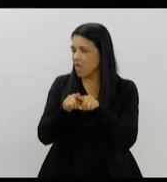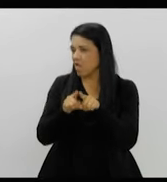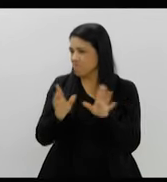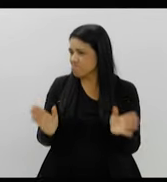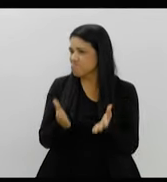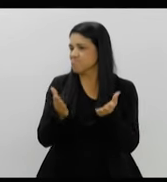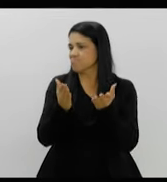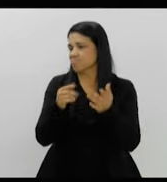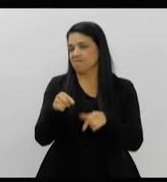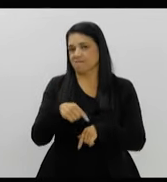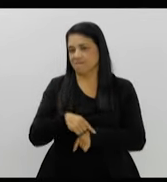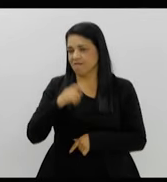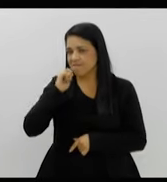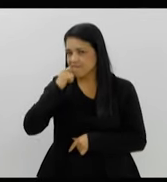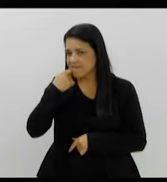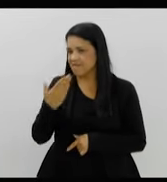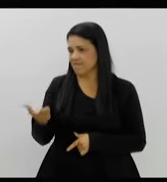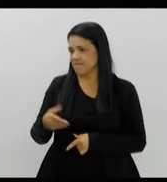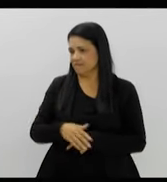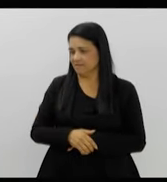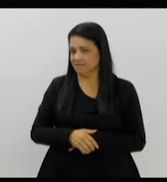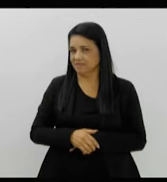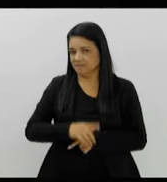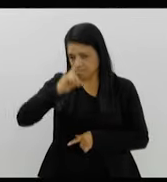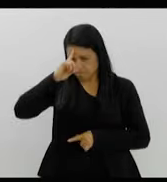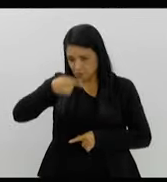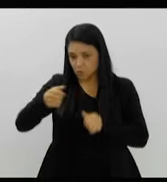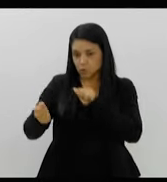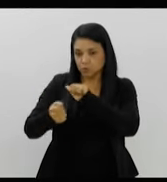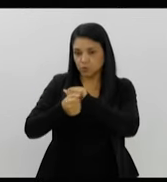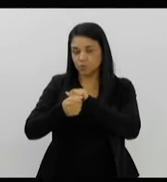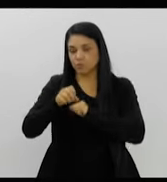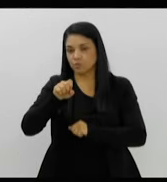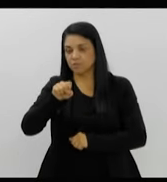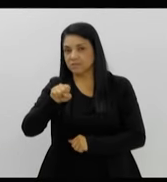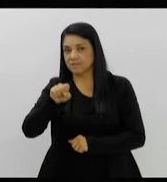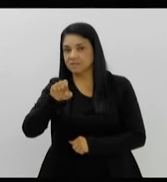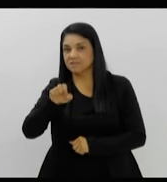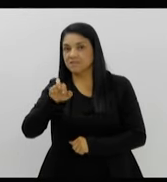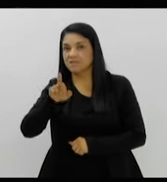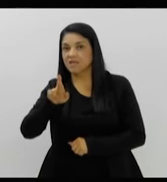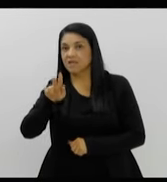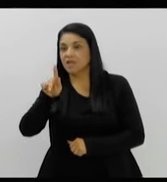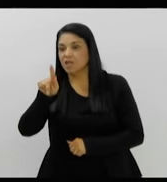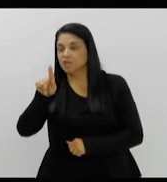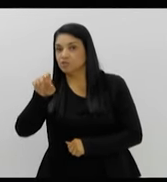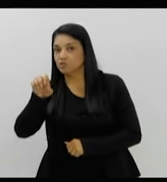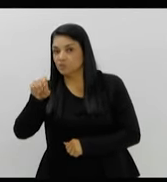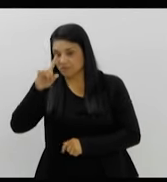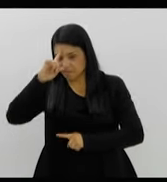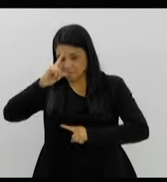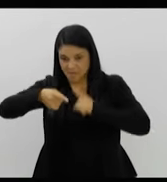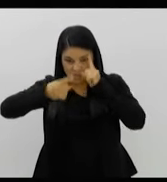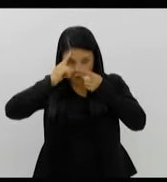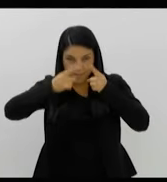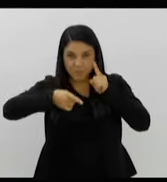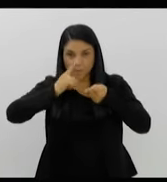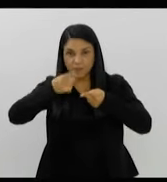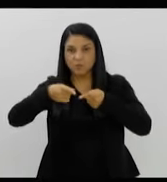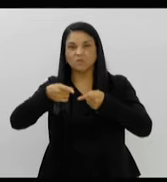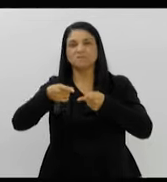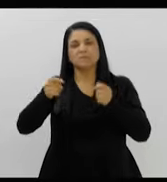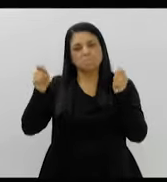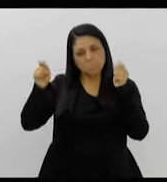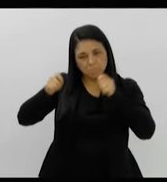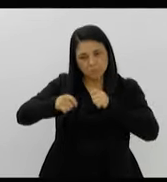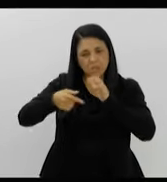Eduardo você mandou junto com Cabral como nunca você poderia ter feito de